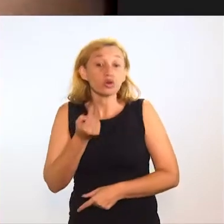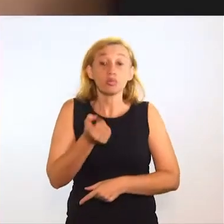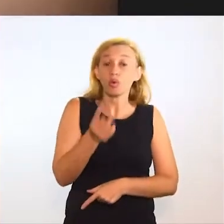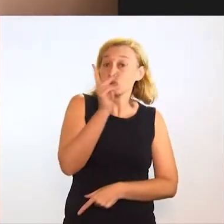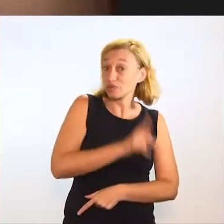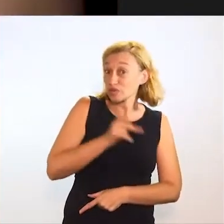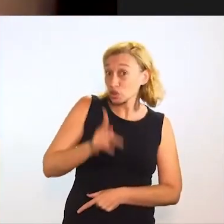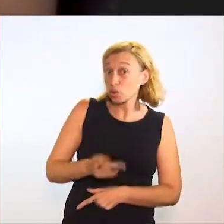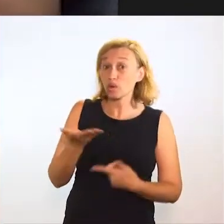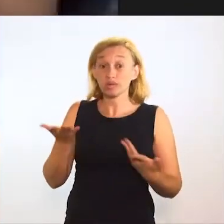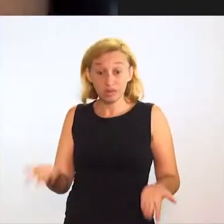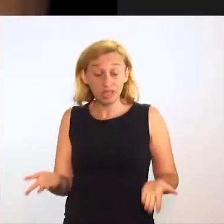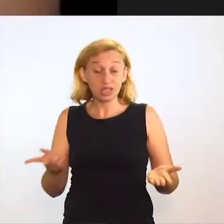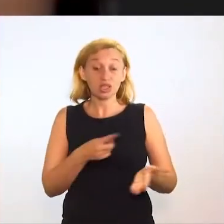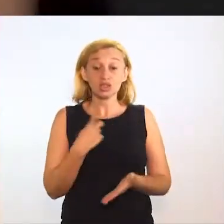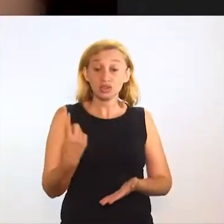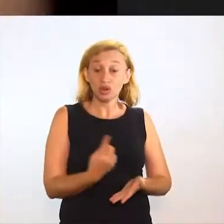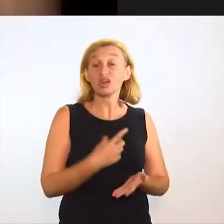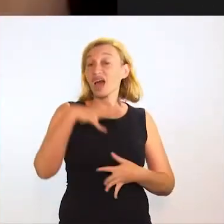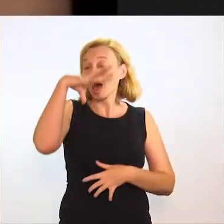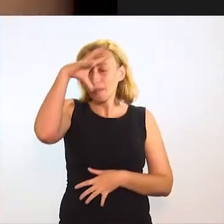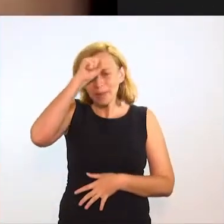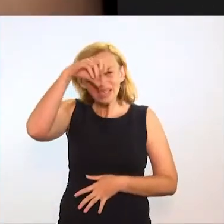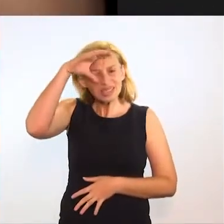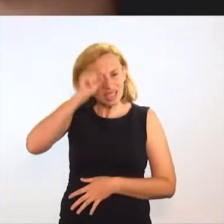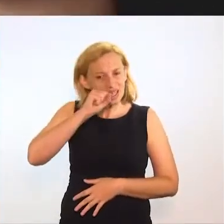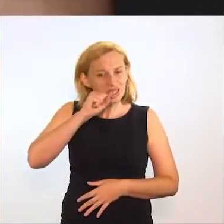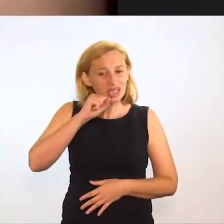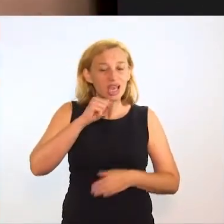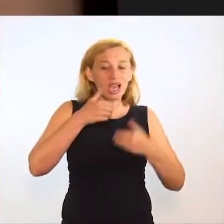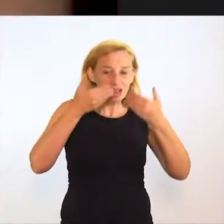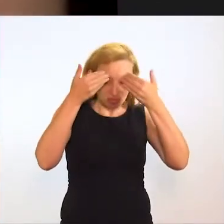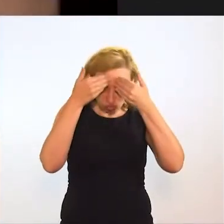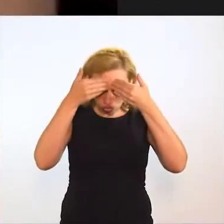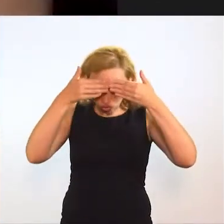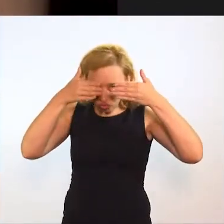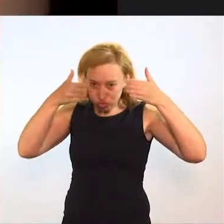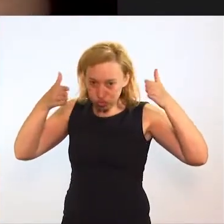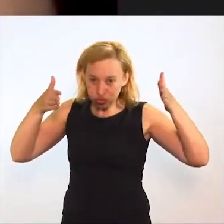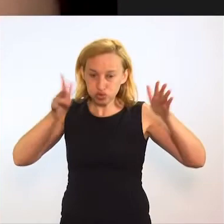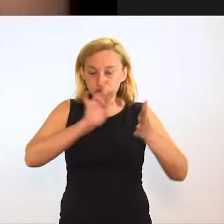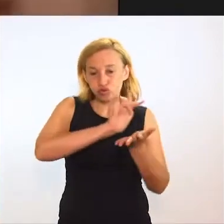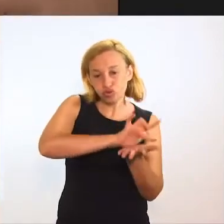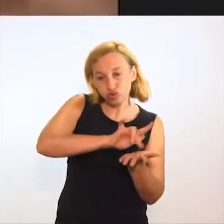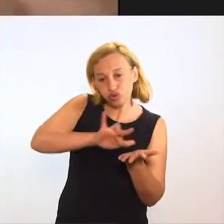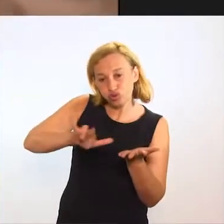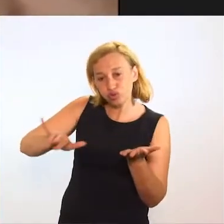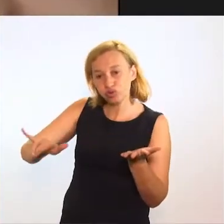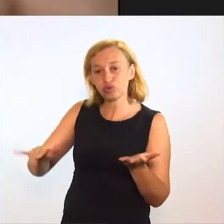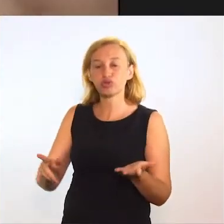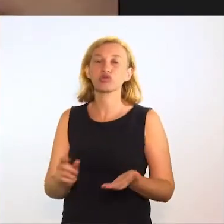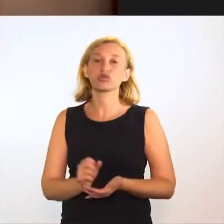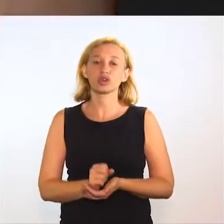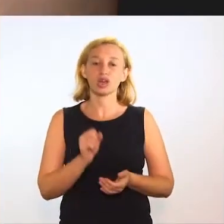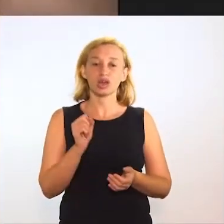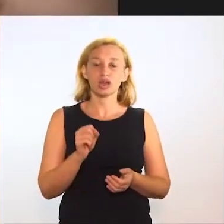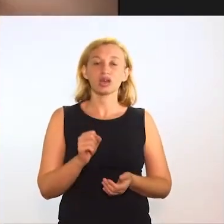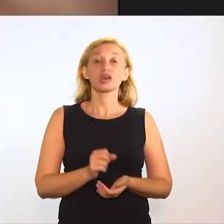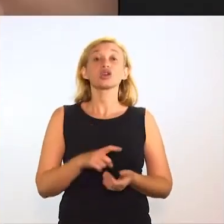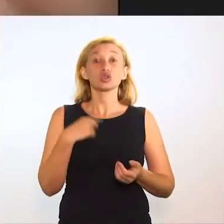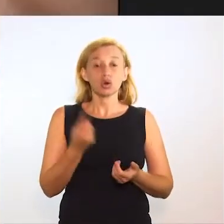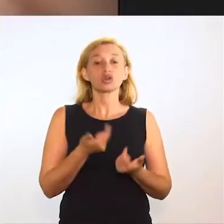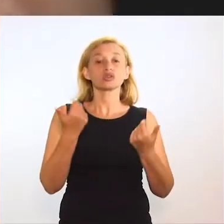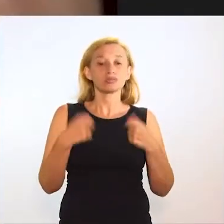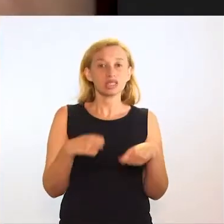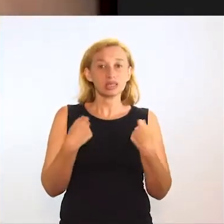pouco loucos, um pouco professores, enfim. A gente aprendeu que a versatilidade é o